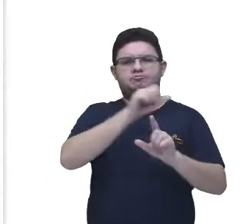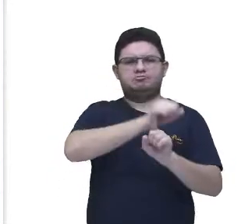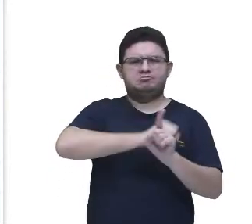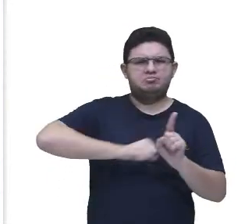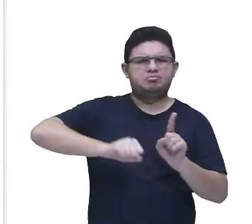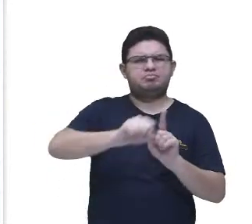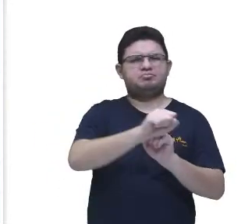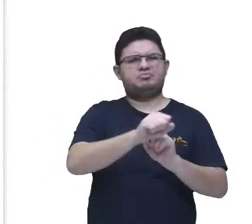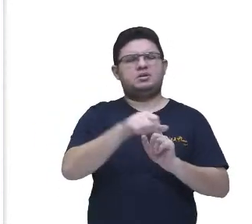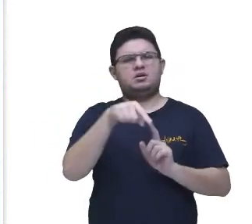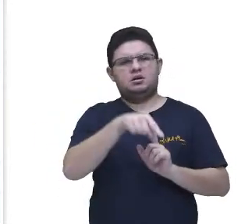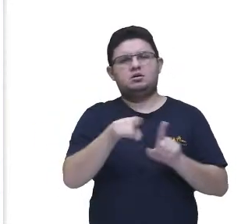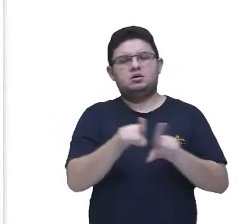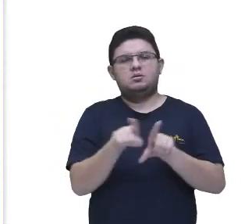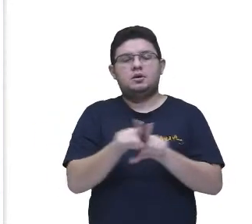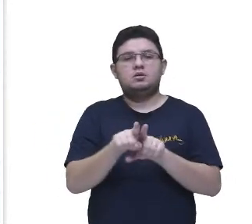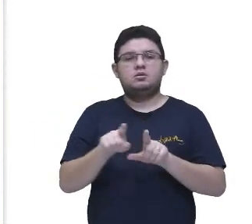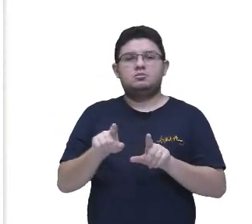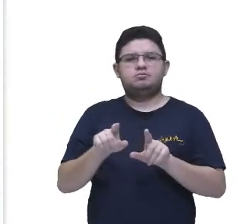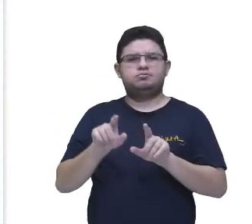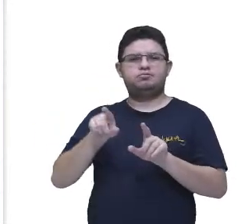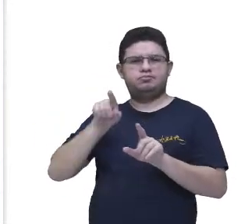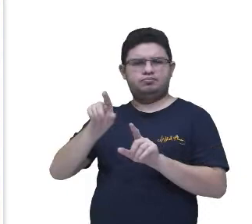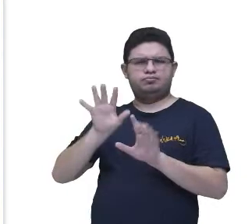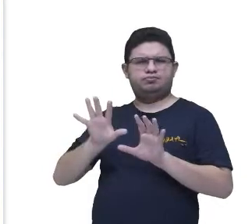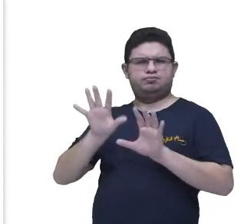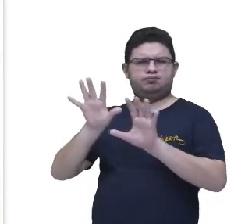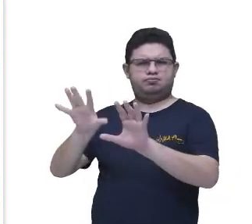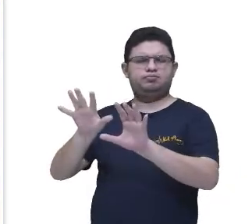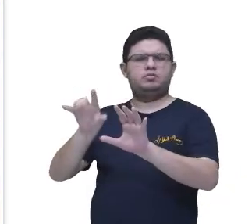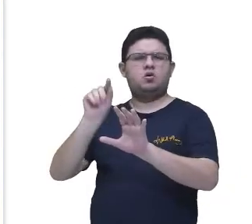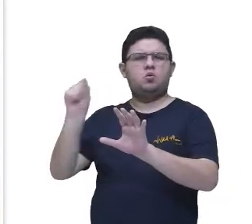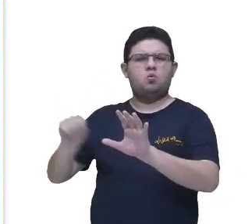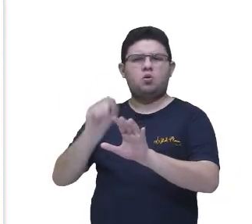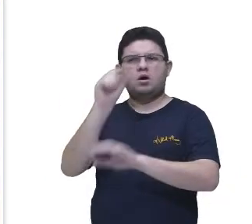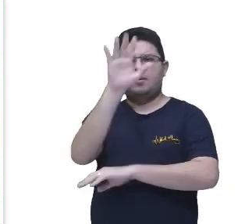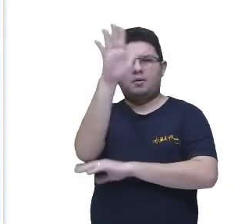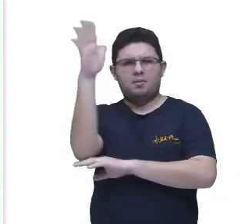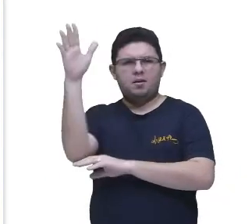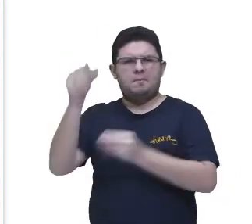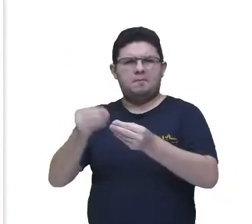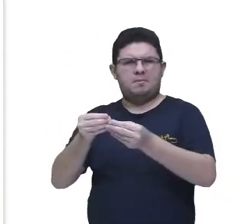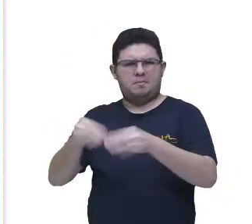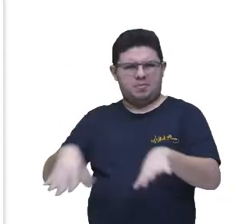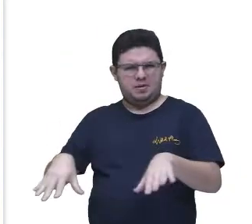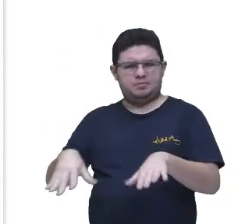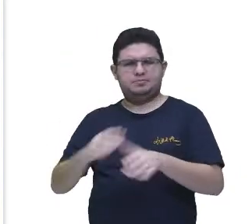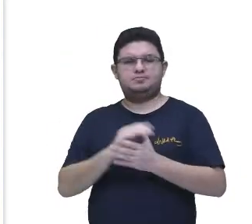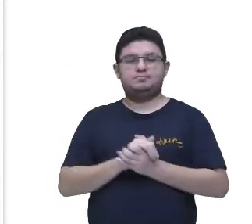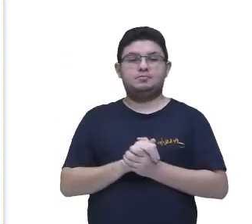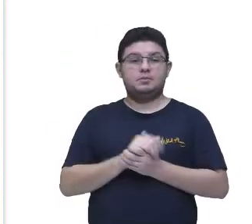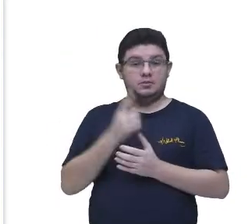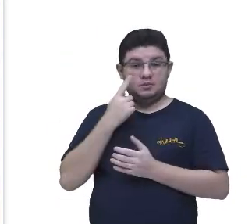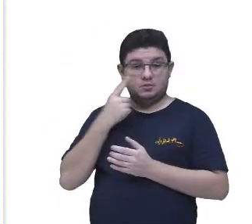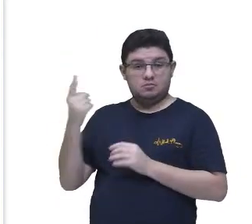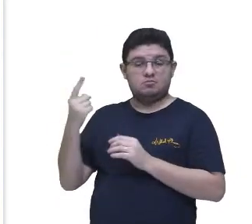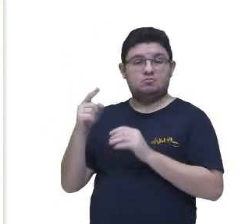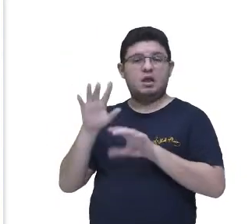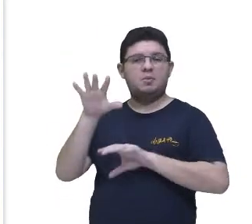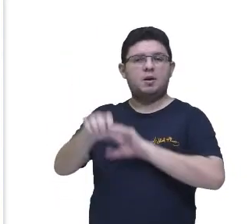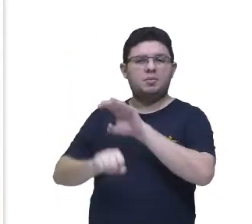ao longo da aula de hoje, Até aqui pela imagem que a gente vai verificar a coleta seletiva, o lixo sendo recolhido para